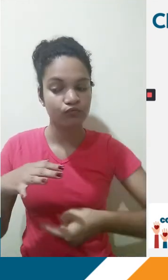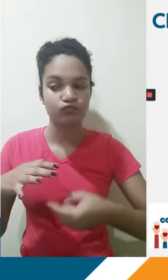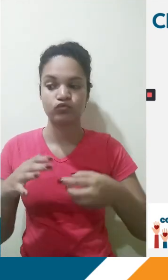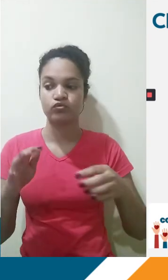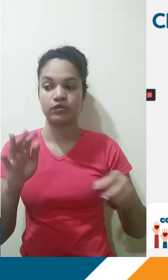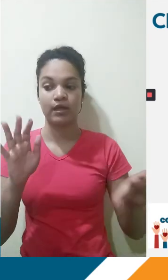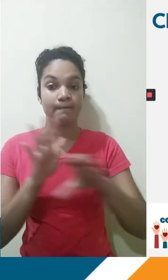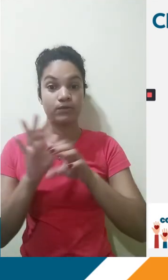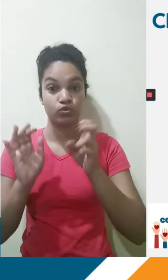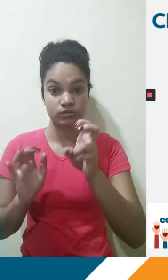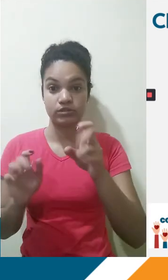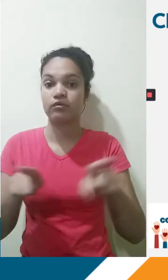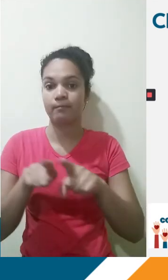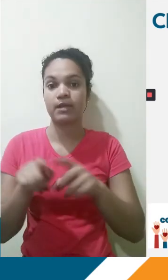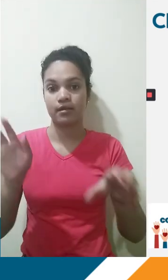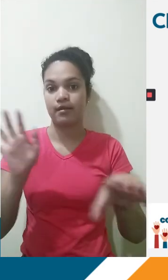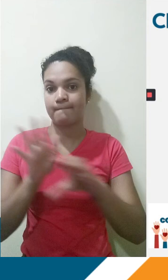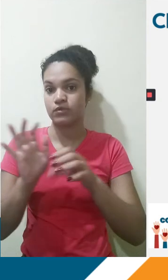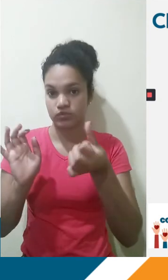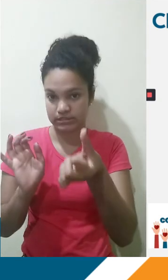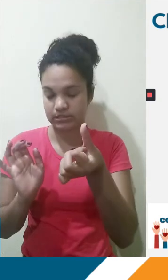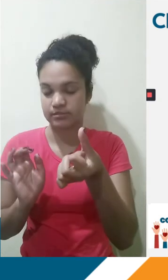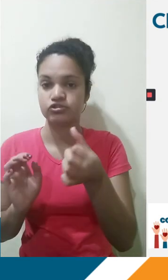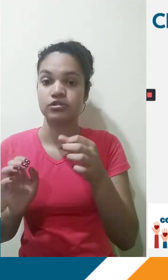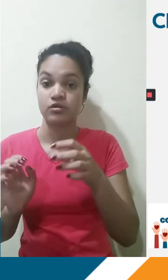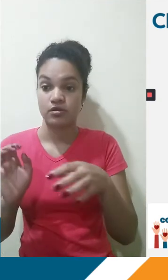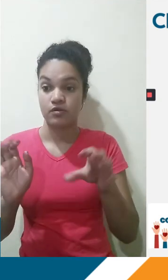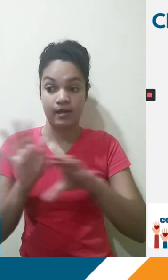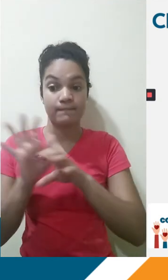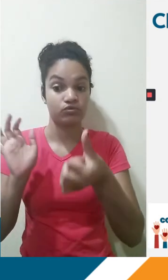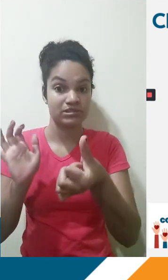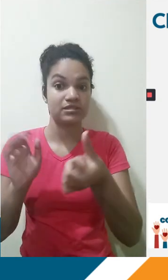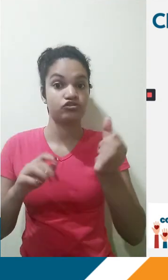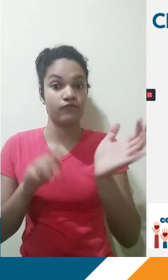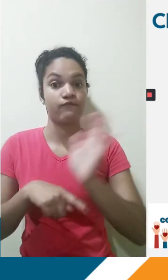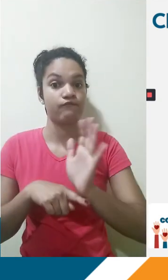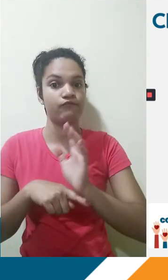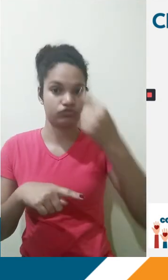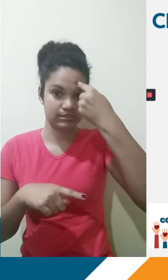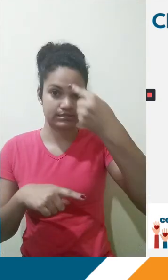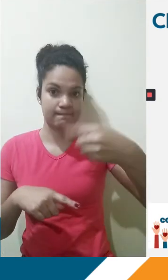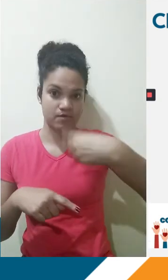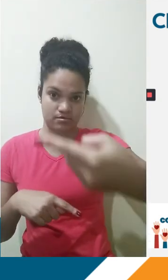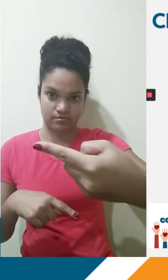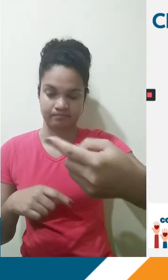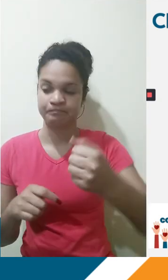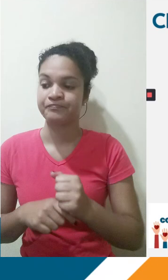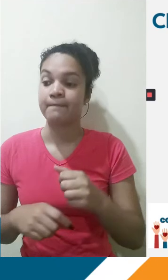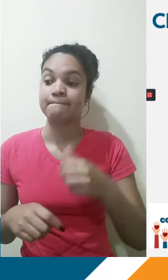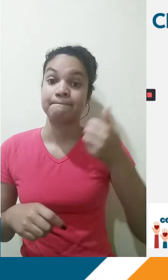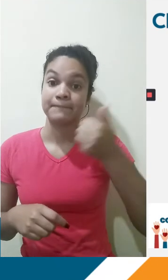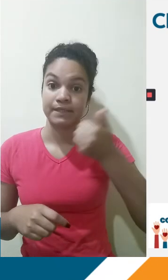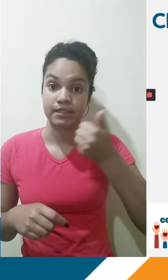Tanto o capítulo 5 quanto o capítulo 6, que será o vídeo da próxima semana, é importante que vocês façam a leitura. Primeiro, essa